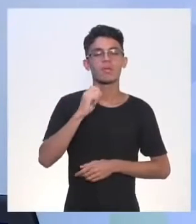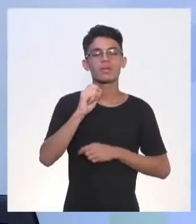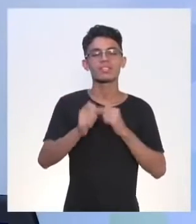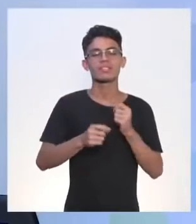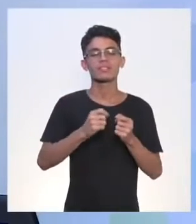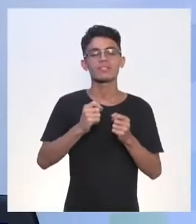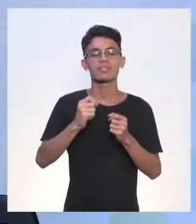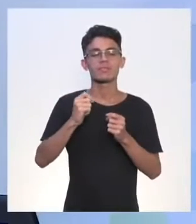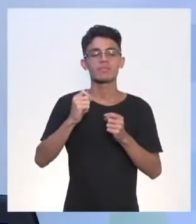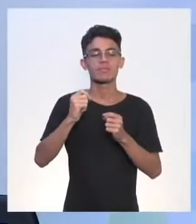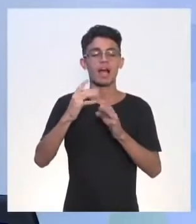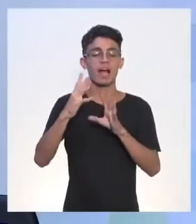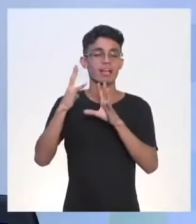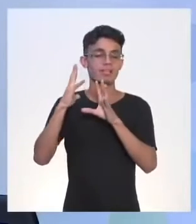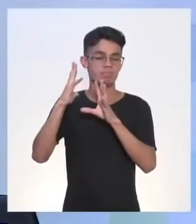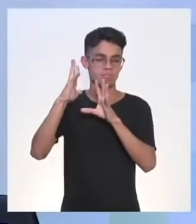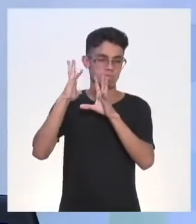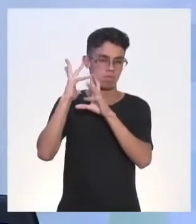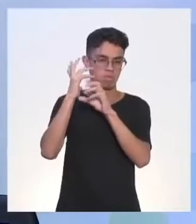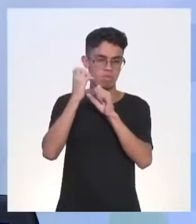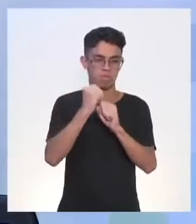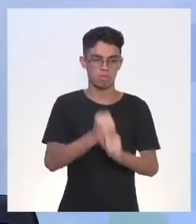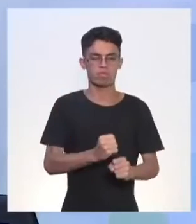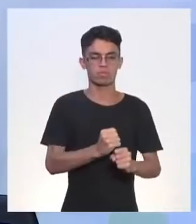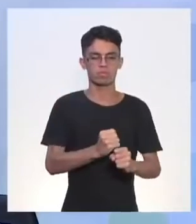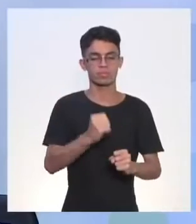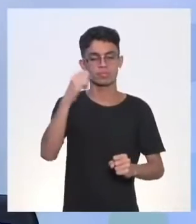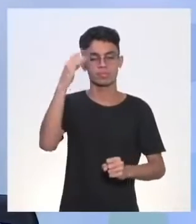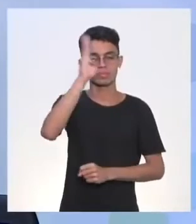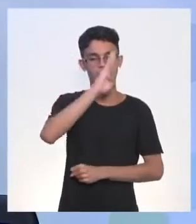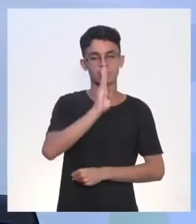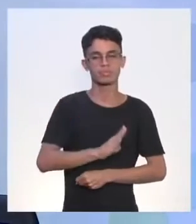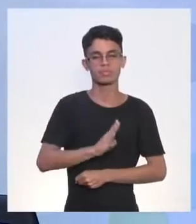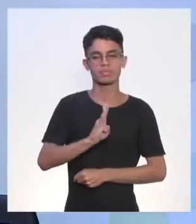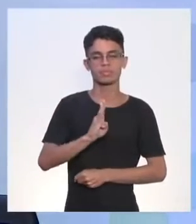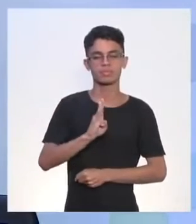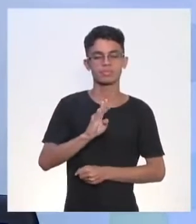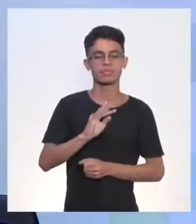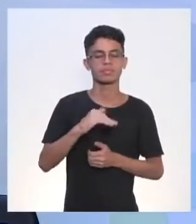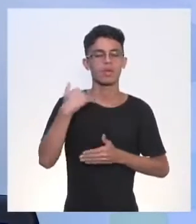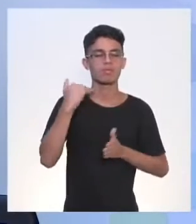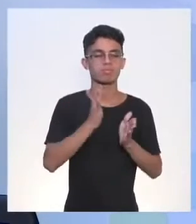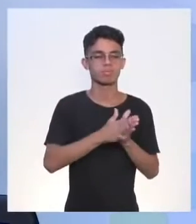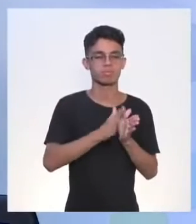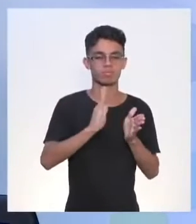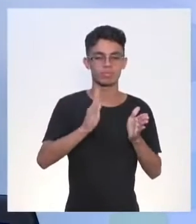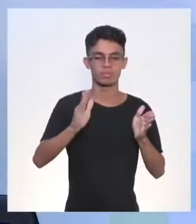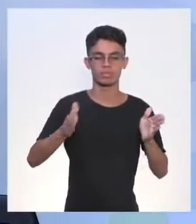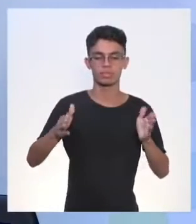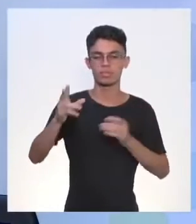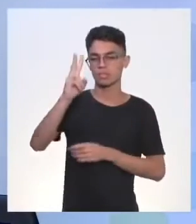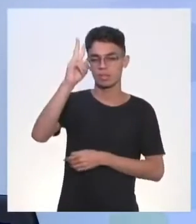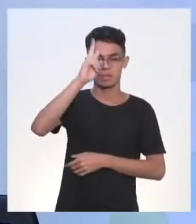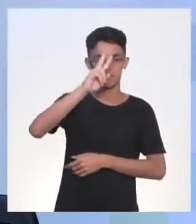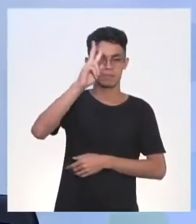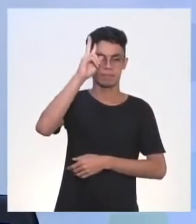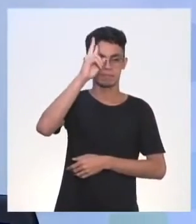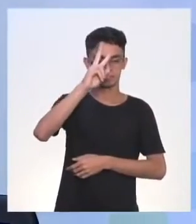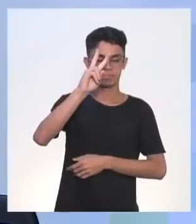da República no Brasil. O que foi esse processo histórico